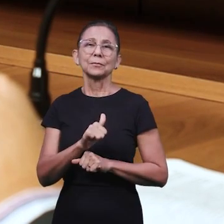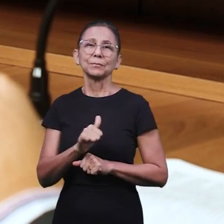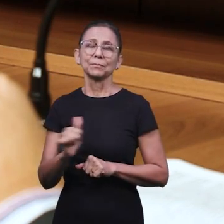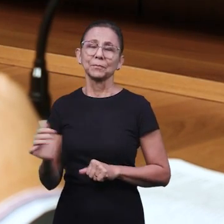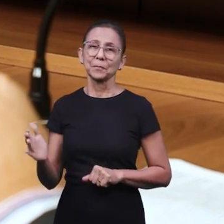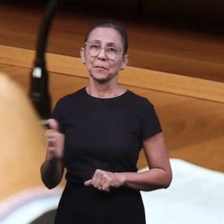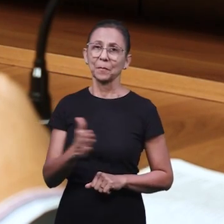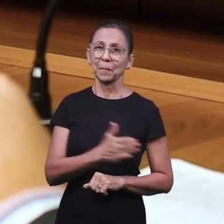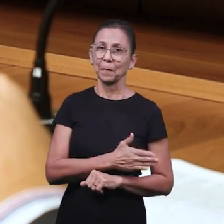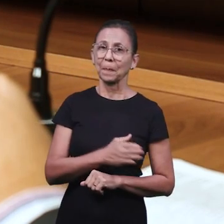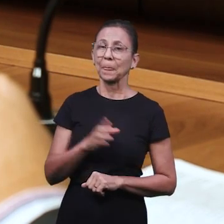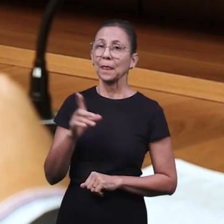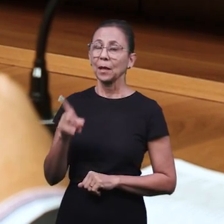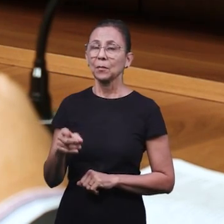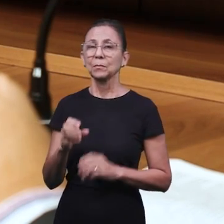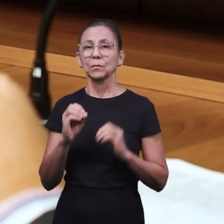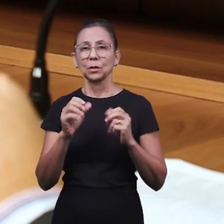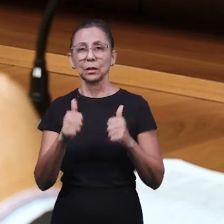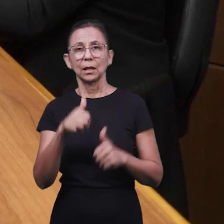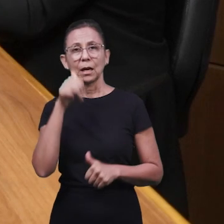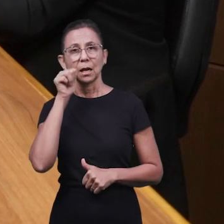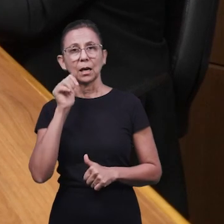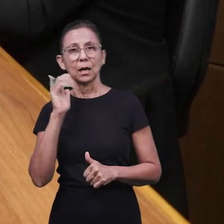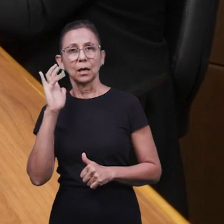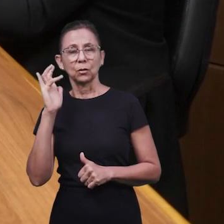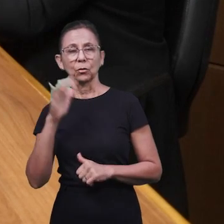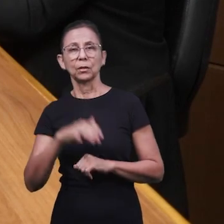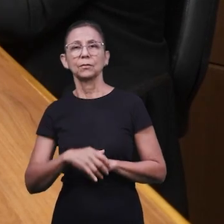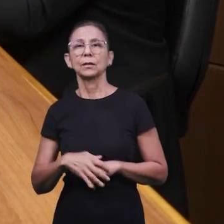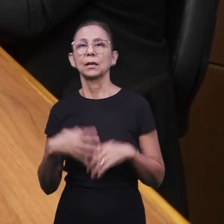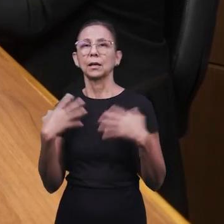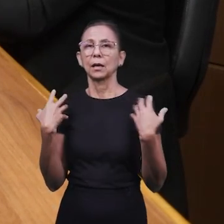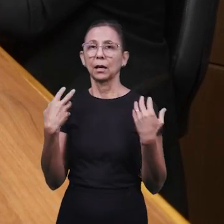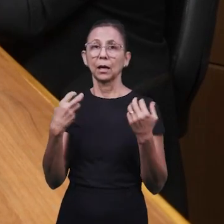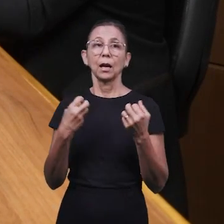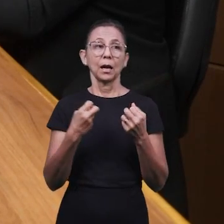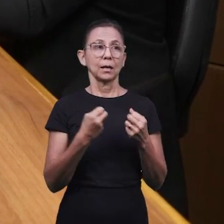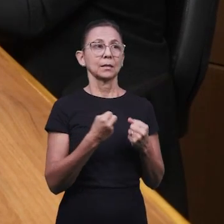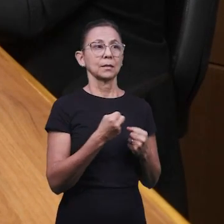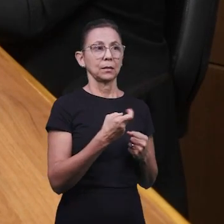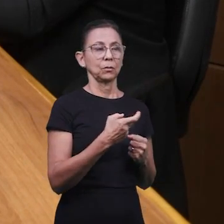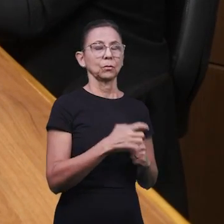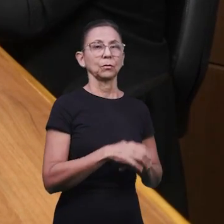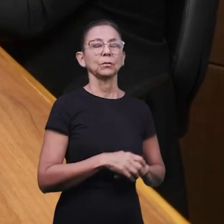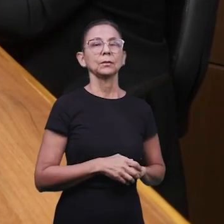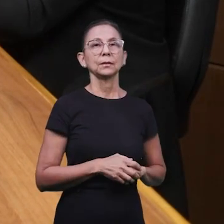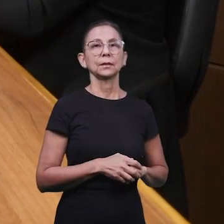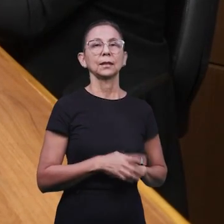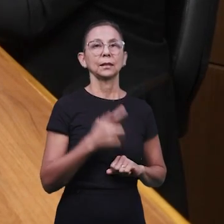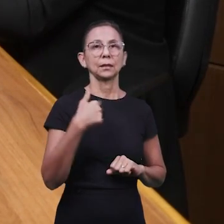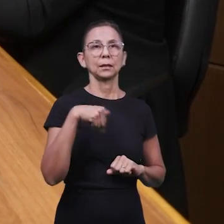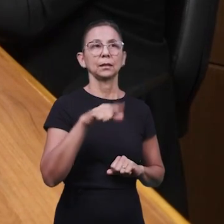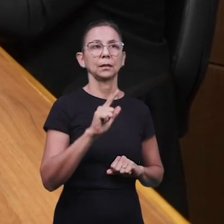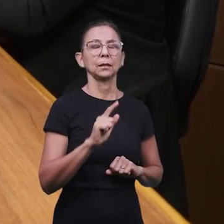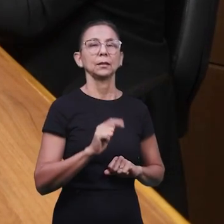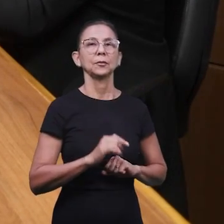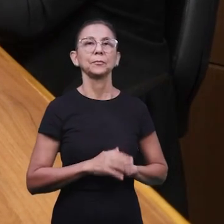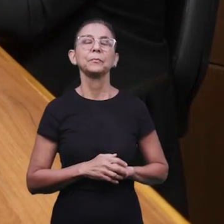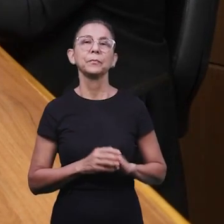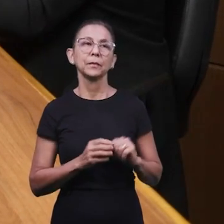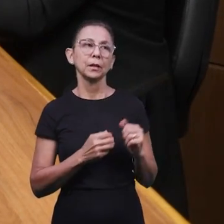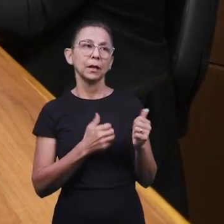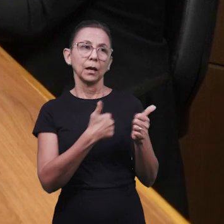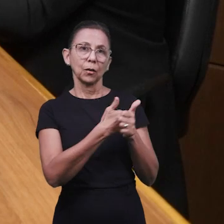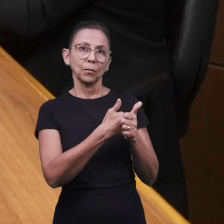foi de madrugada, ele levantou. Não, mas só fica mais 10 dias. Não, vou ficar. Ele não quer ficar. Ele